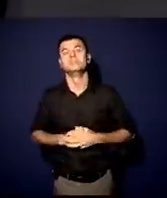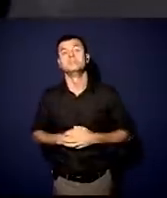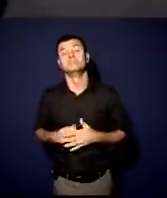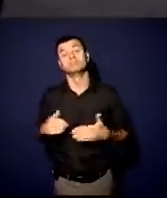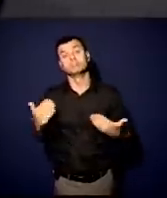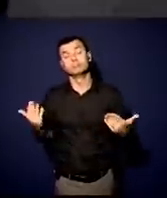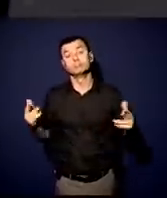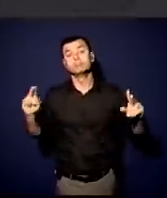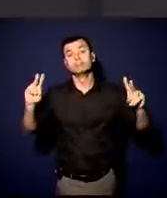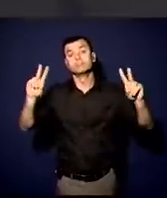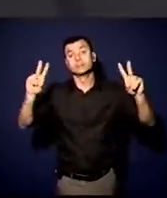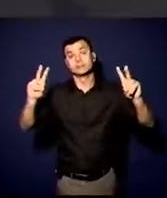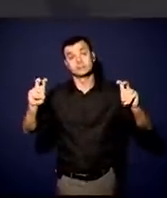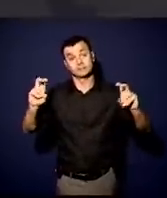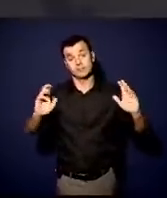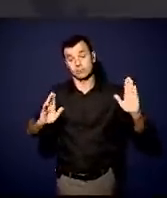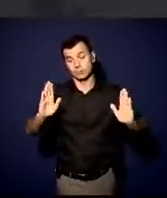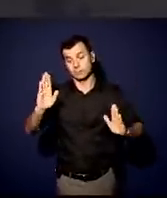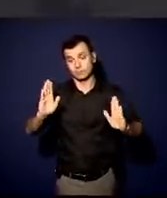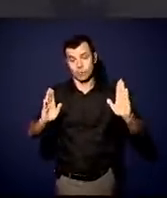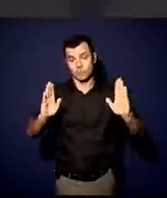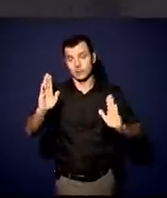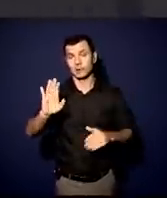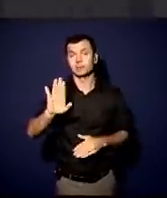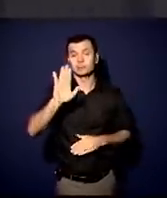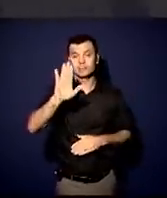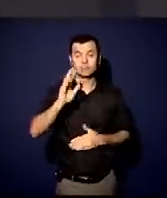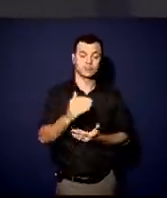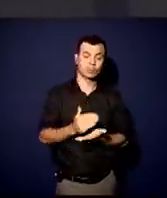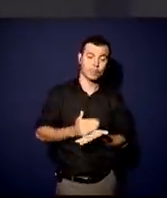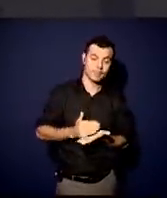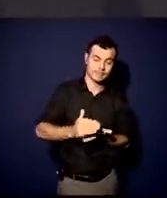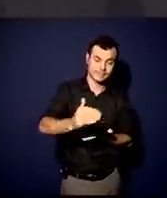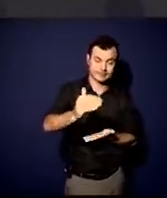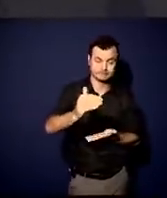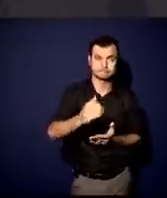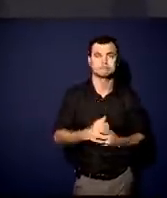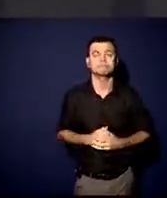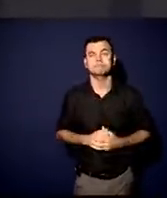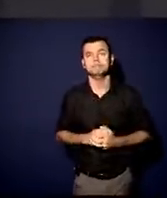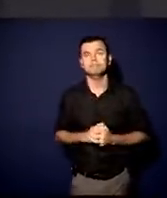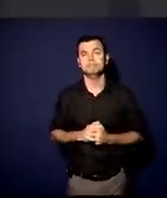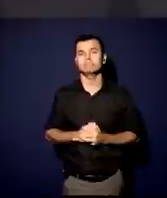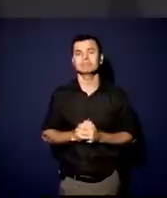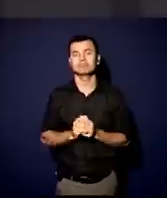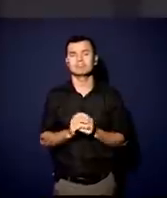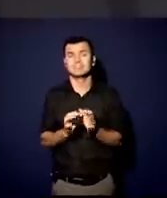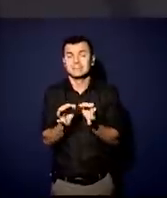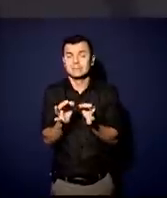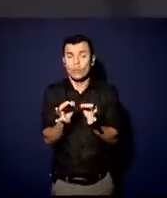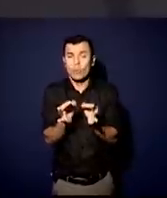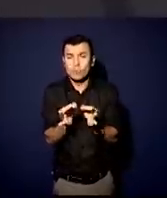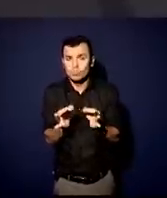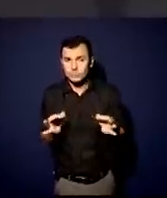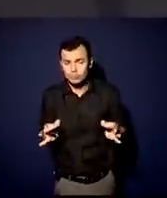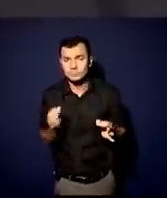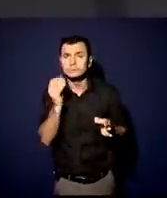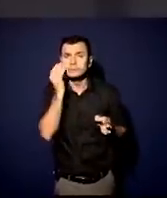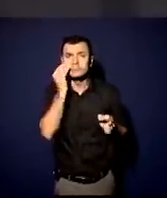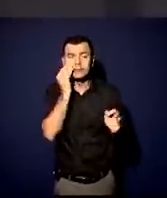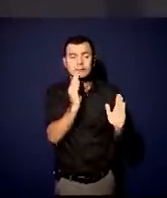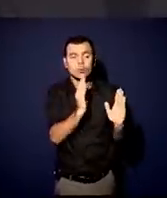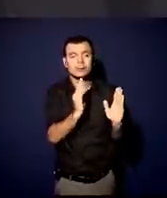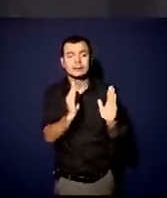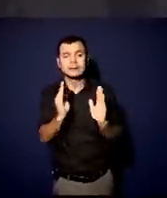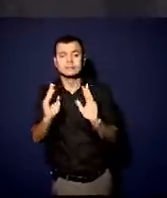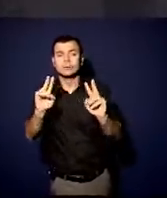sistema é o tema do momento deixa eu começar assim humildemente tentando organizar um pouco do que que